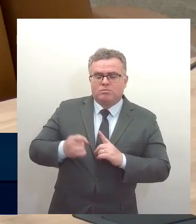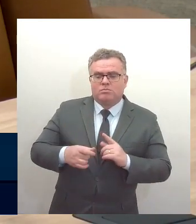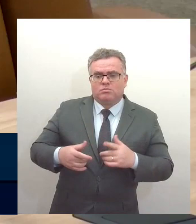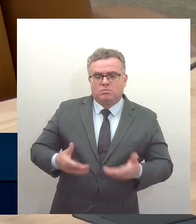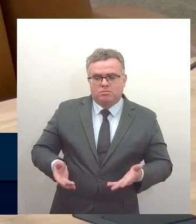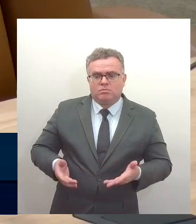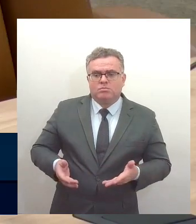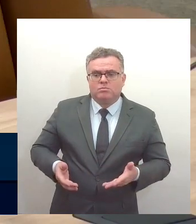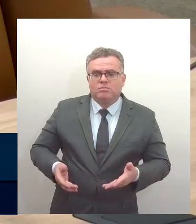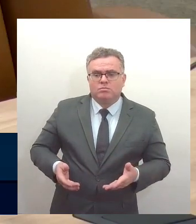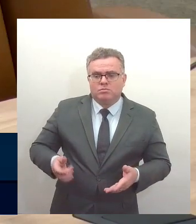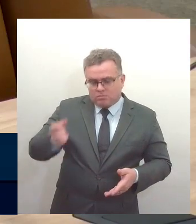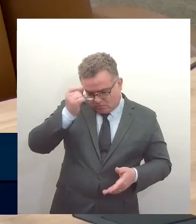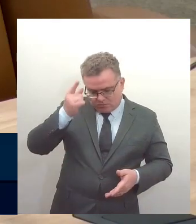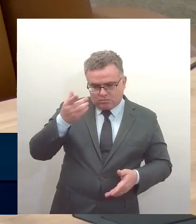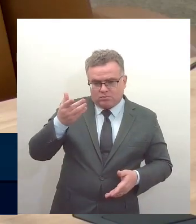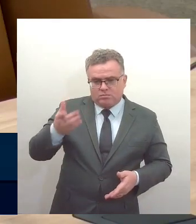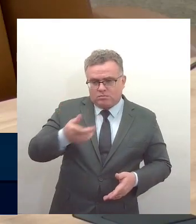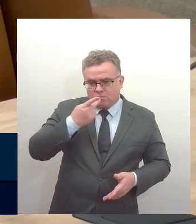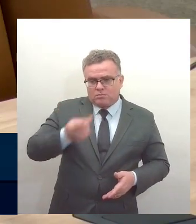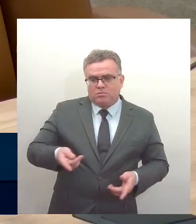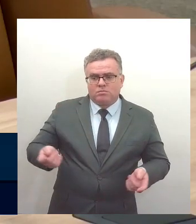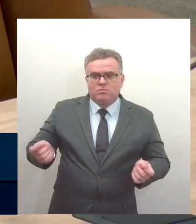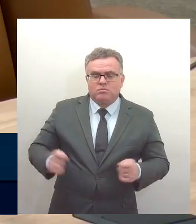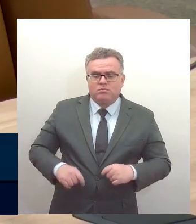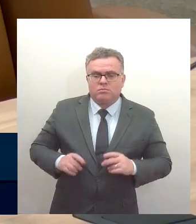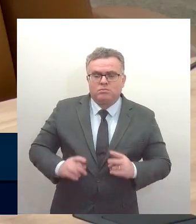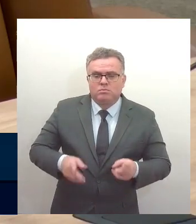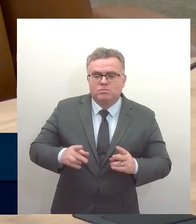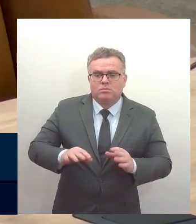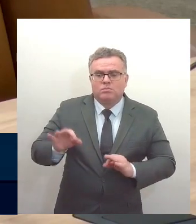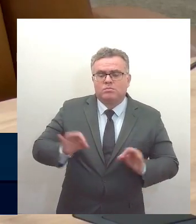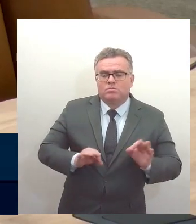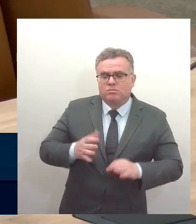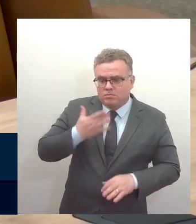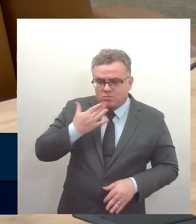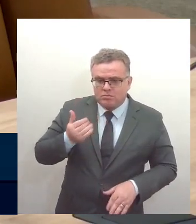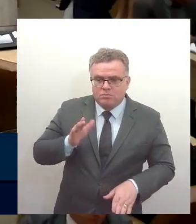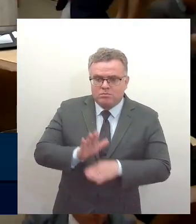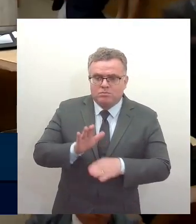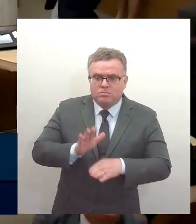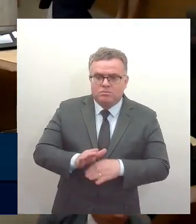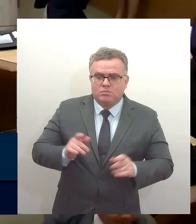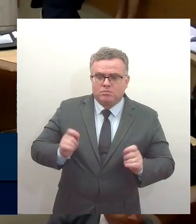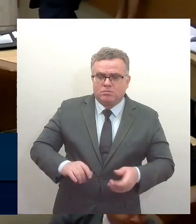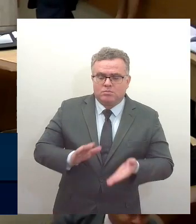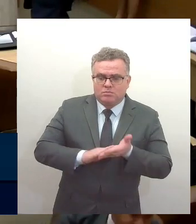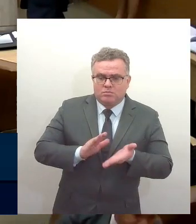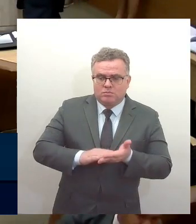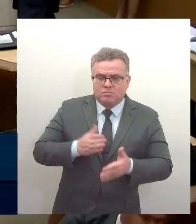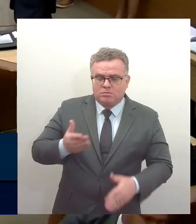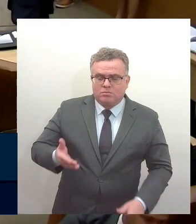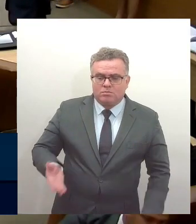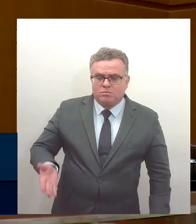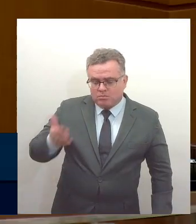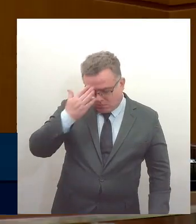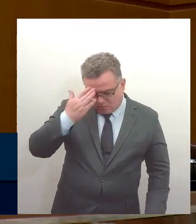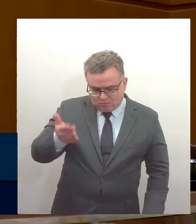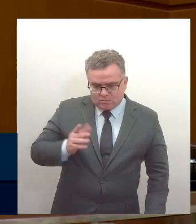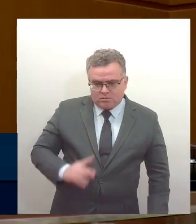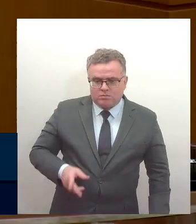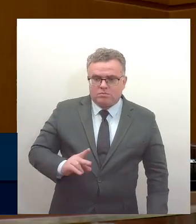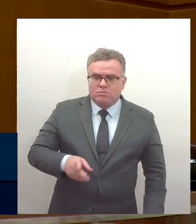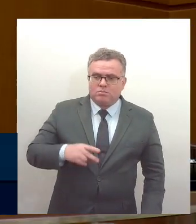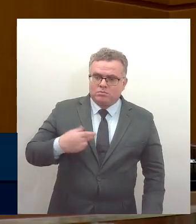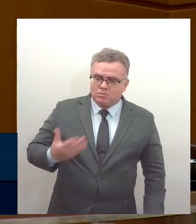pode, inclusive, mudar muita coisa. Meus parabéns. Muito obrigado, George. E é isso, como Vossa